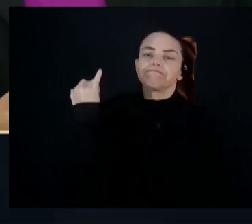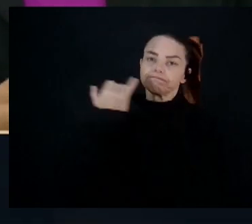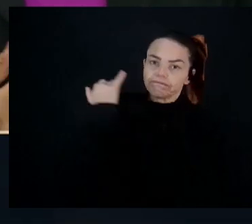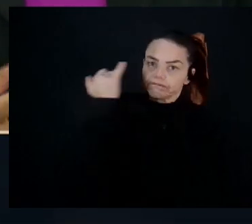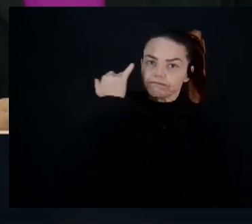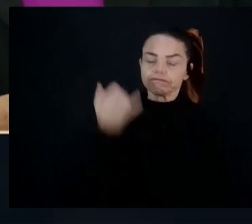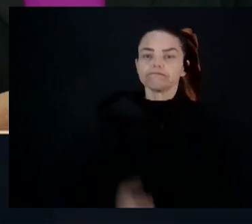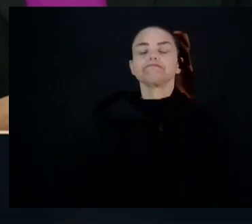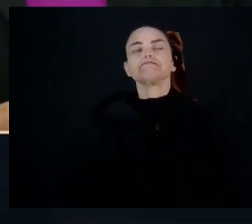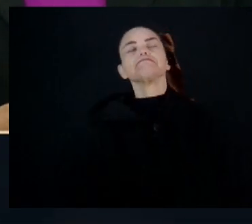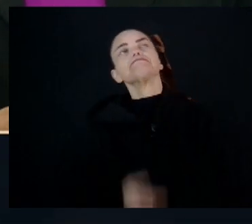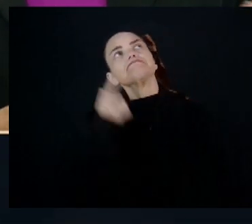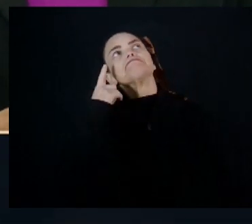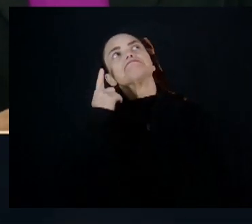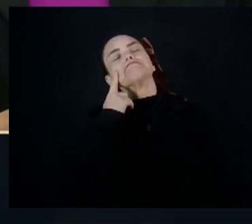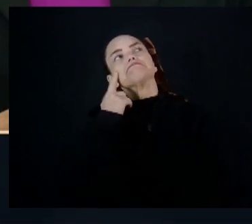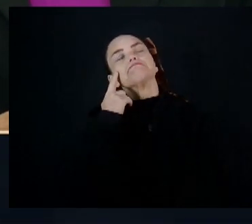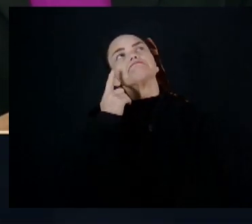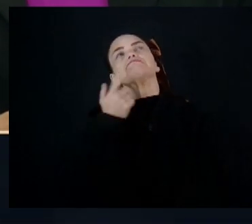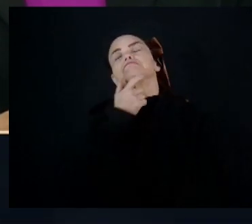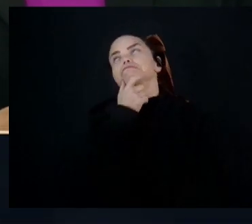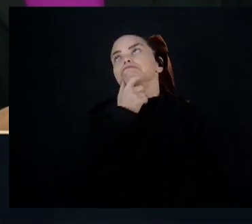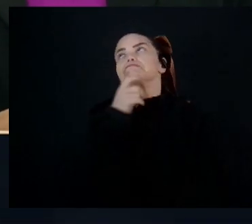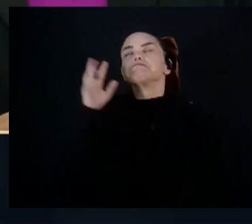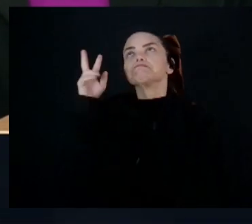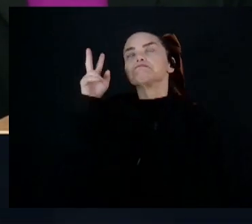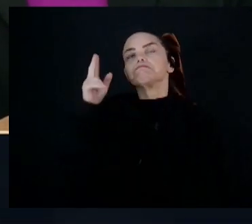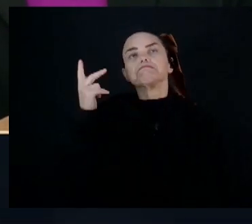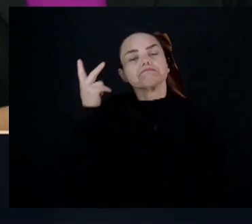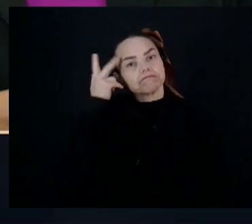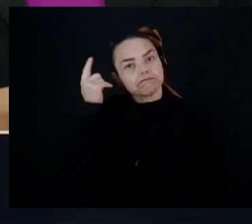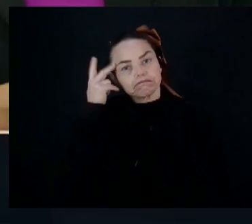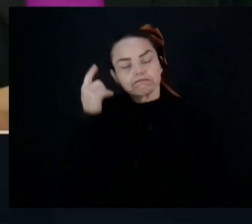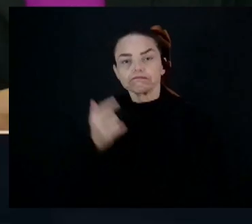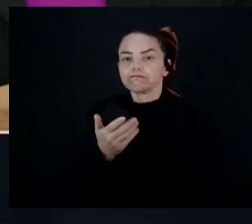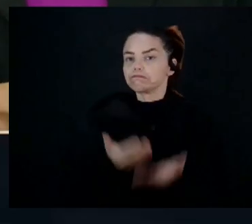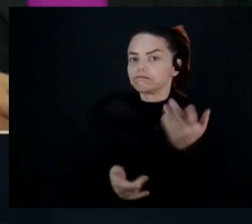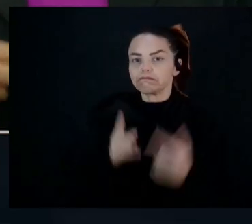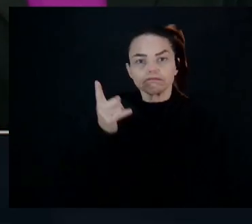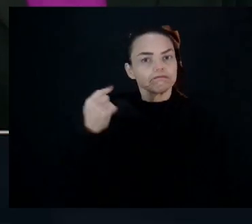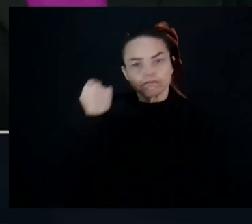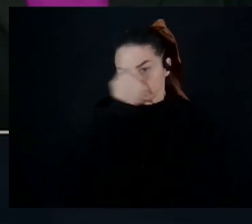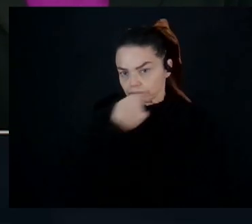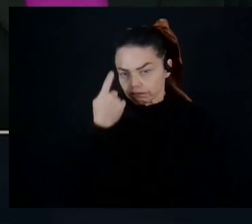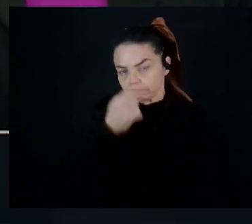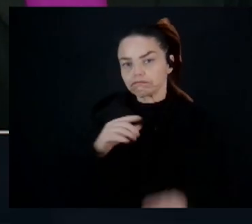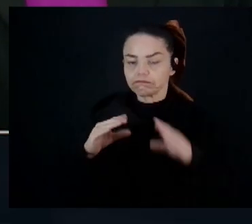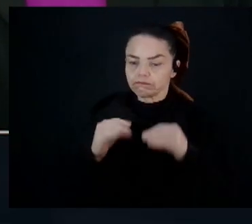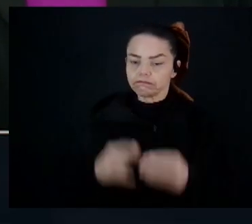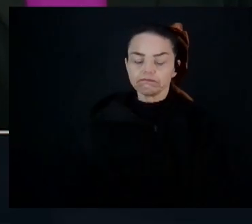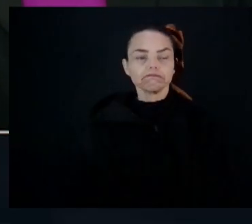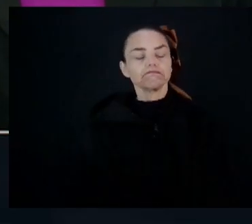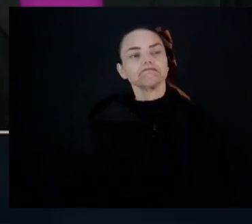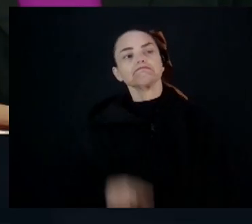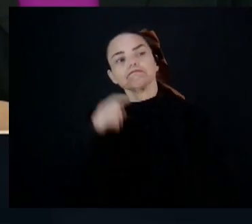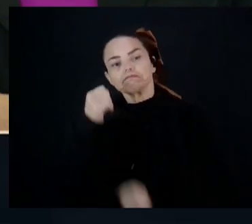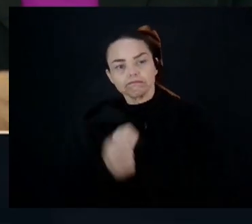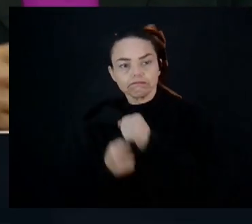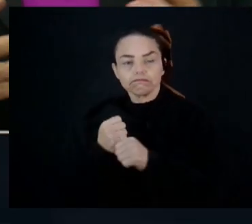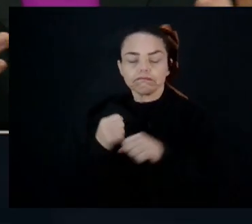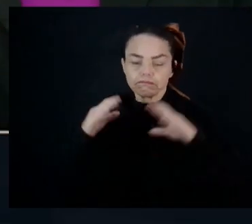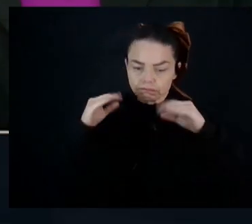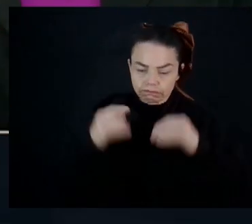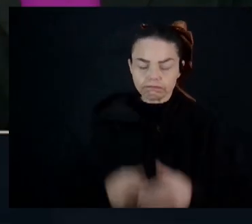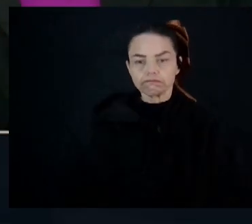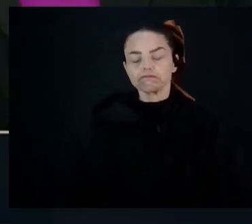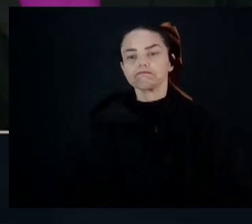é natural, tá acontecendo, perdi uma hora essa noite, aí a noite que vem mais uma e mais uma, mas